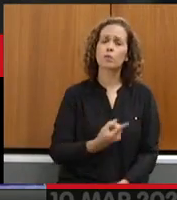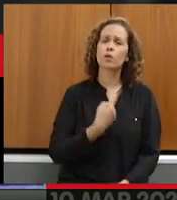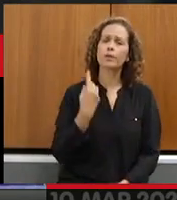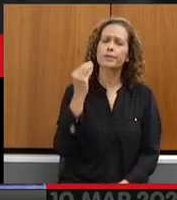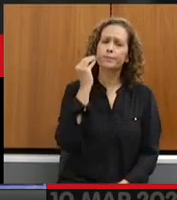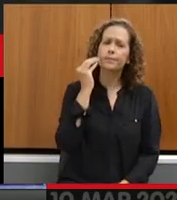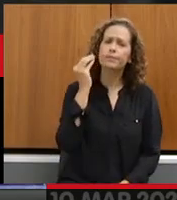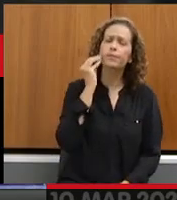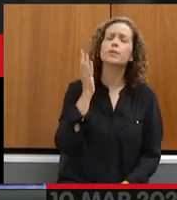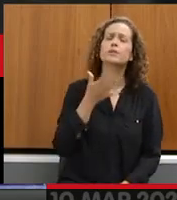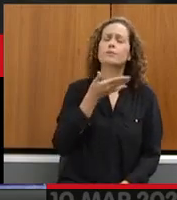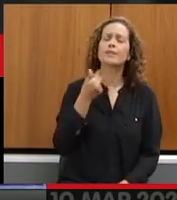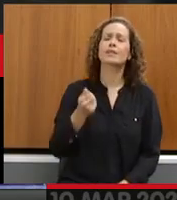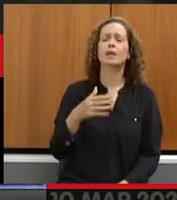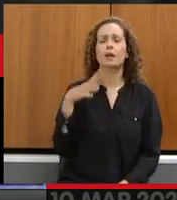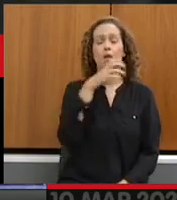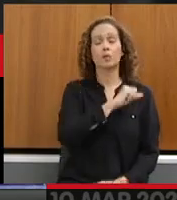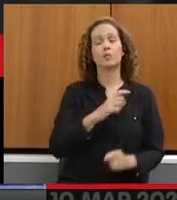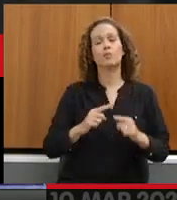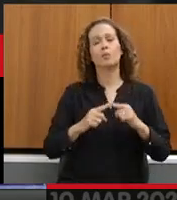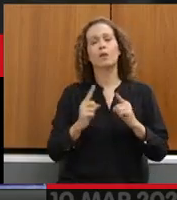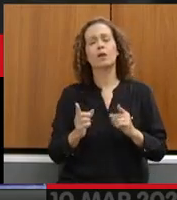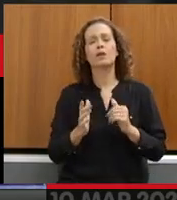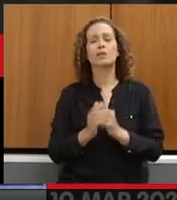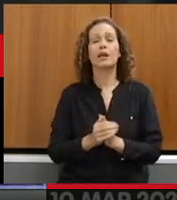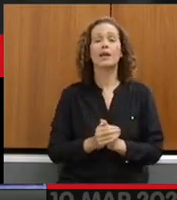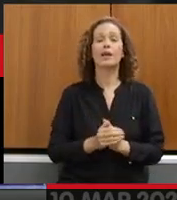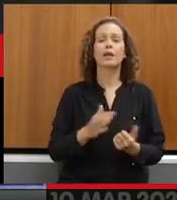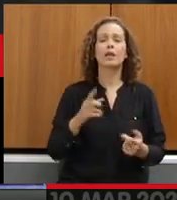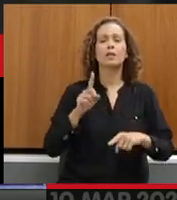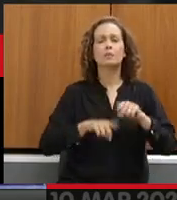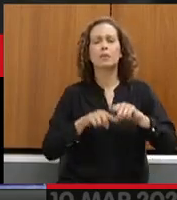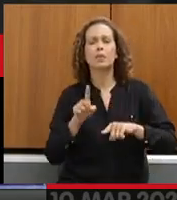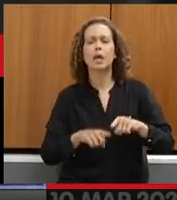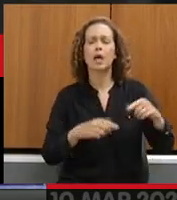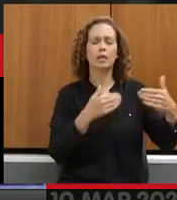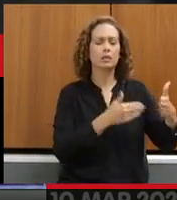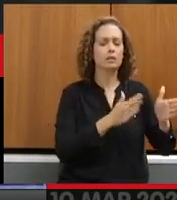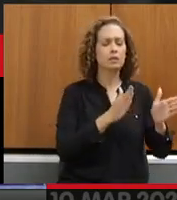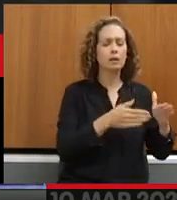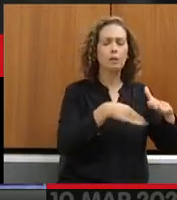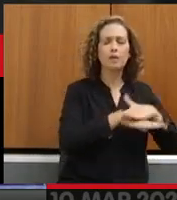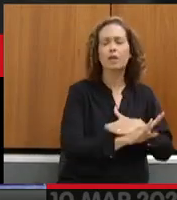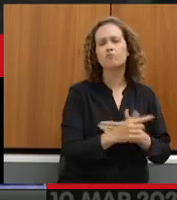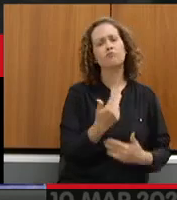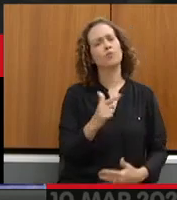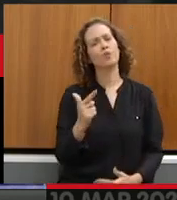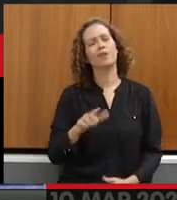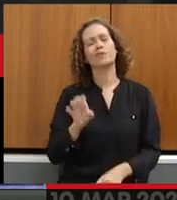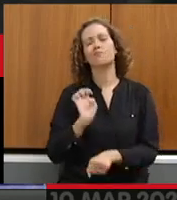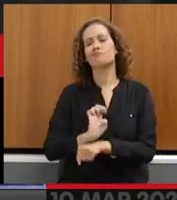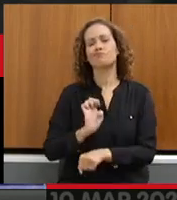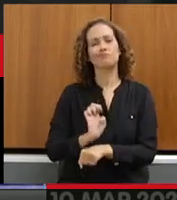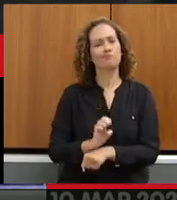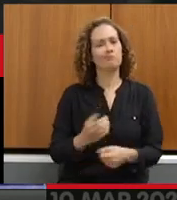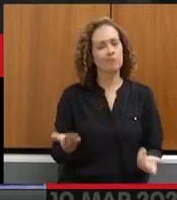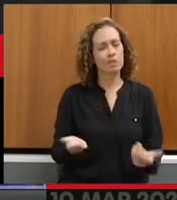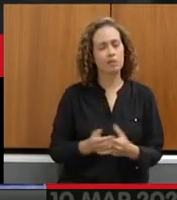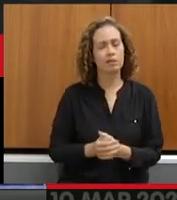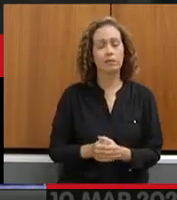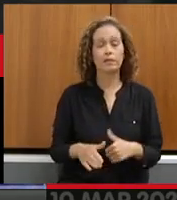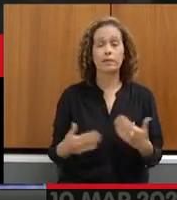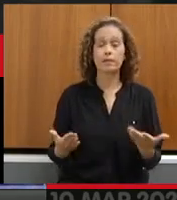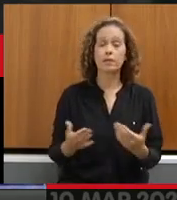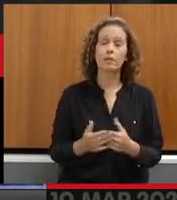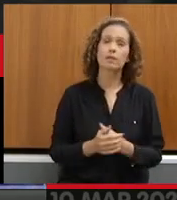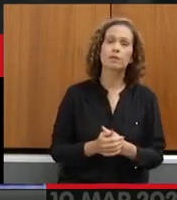objetivo desse é que nós não tenhamos equipamentos encaixotados no estado que eu tenho certeza que não é o caso em questão Então